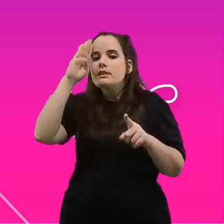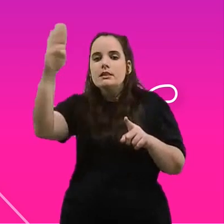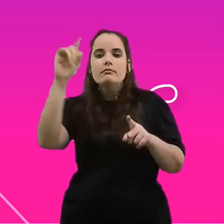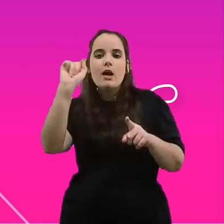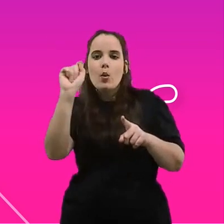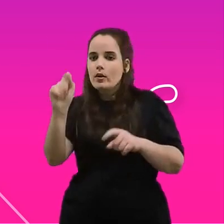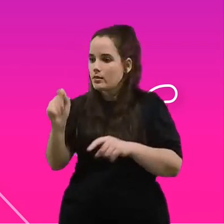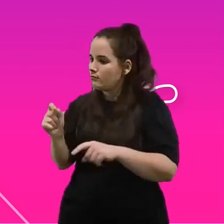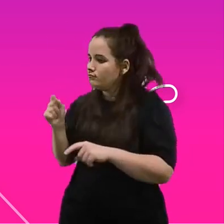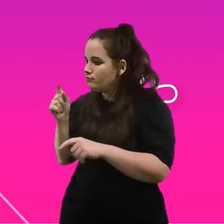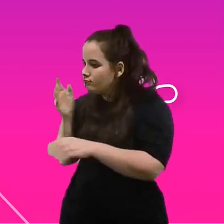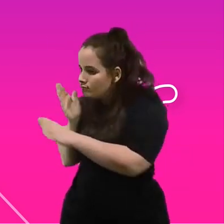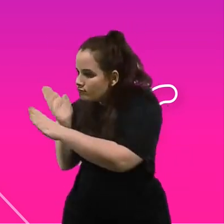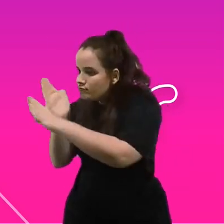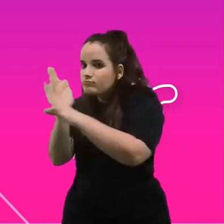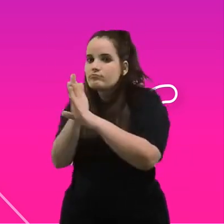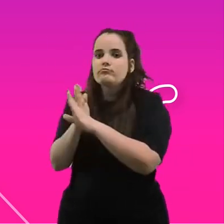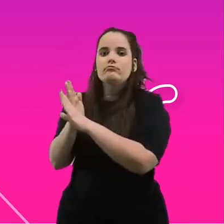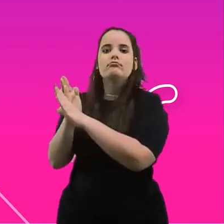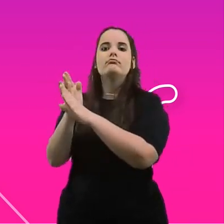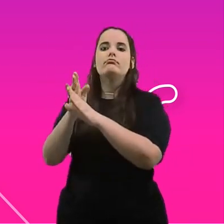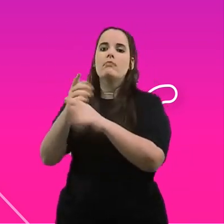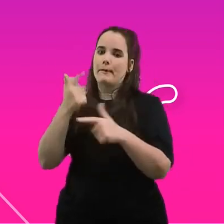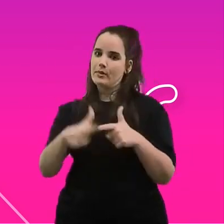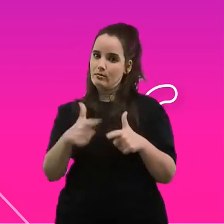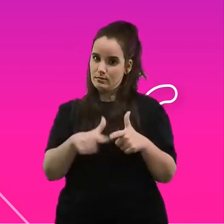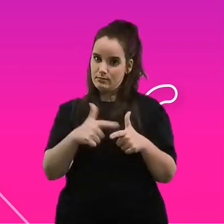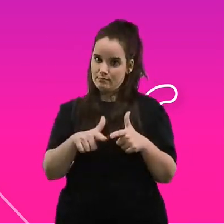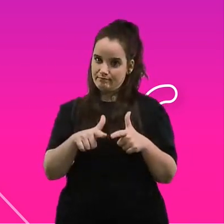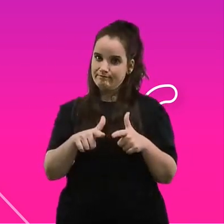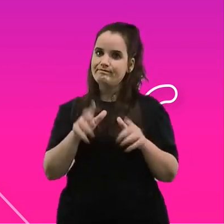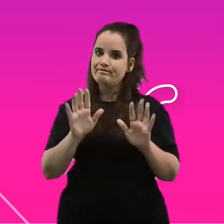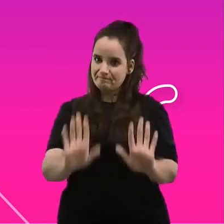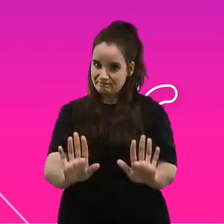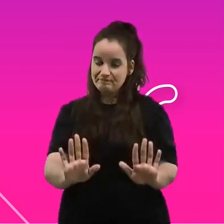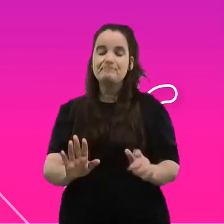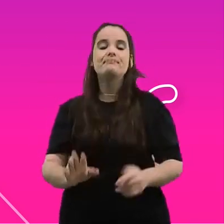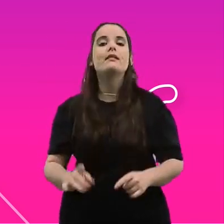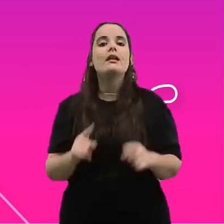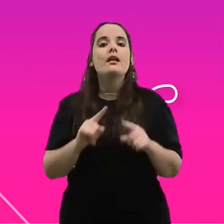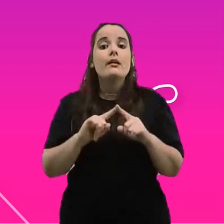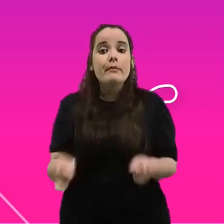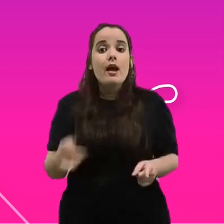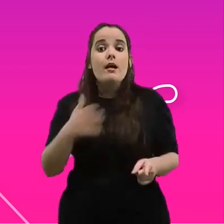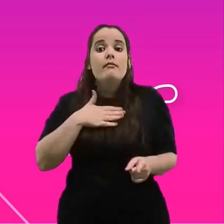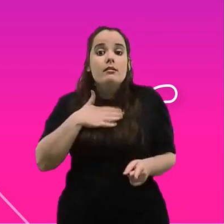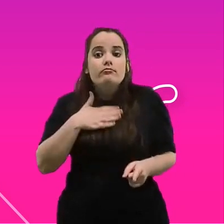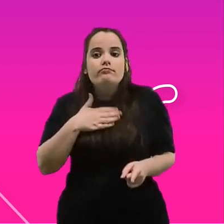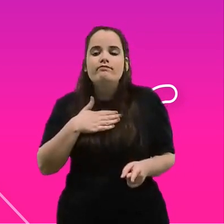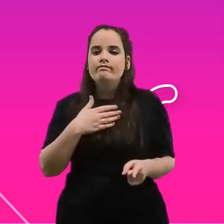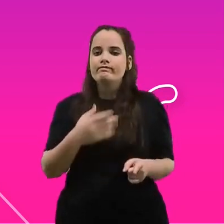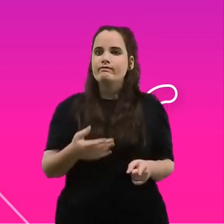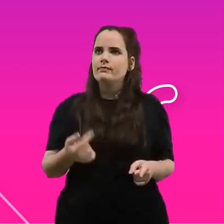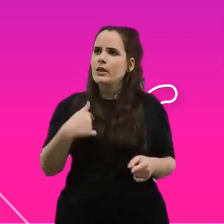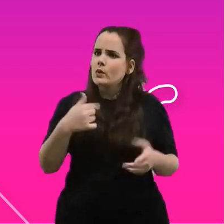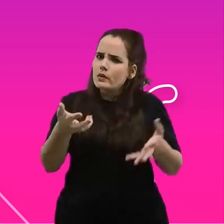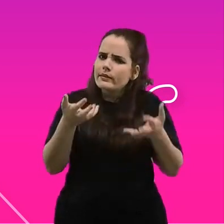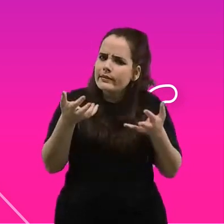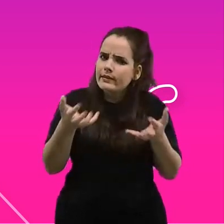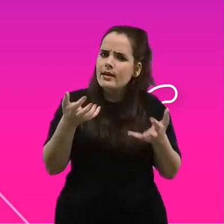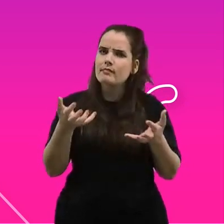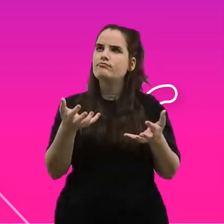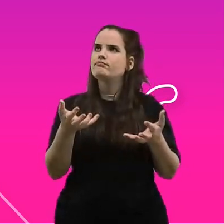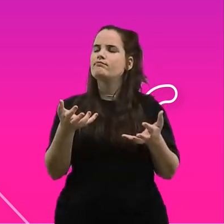a minha grande inspiração pessoal, na verdade, vem da observância dos tempos excessivos dos